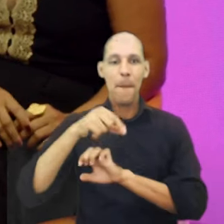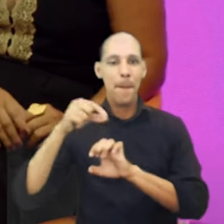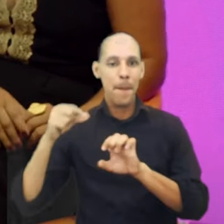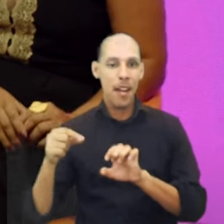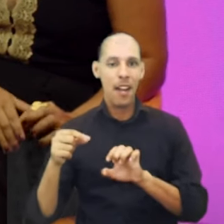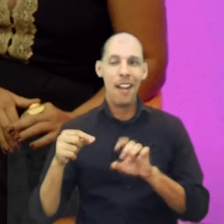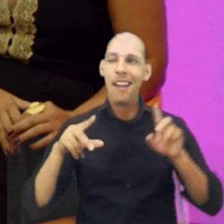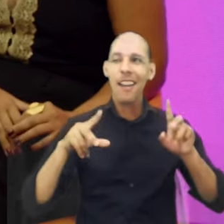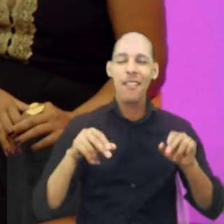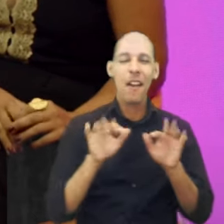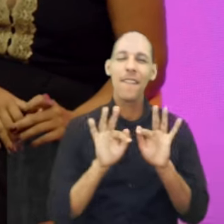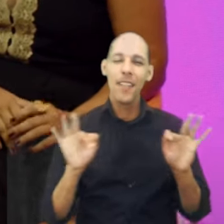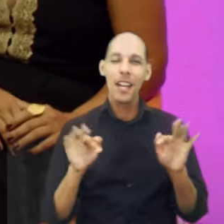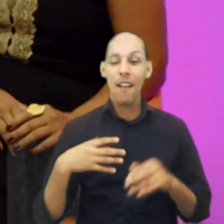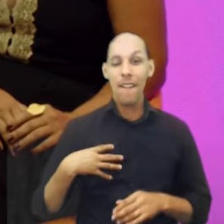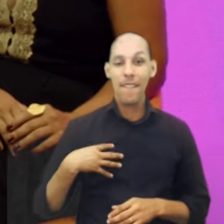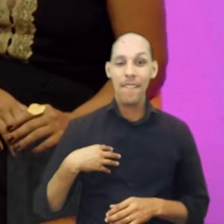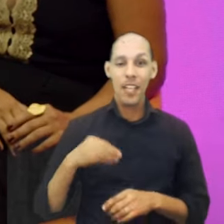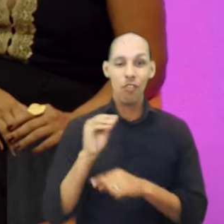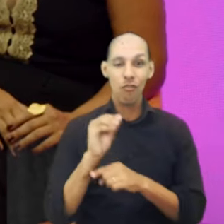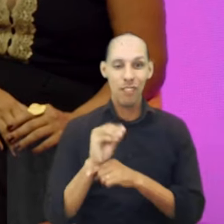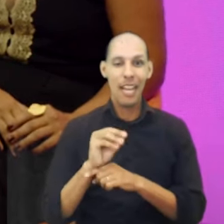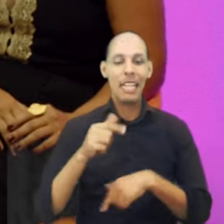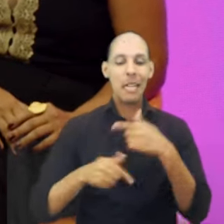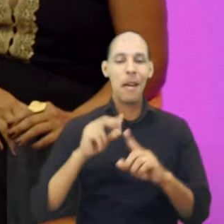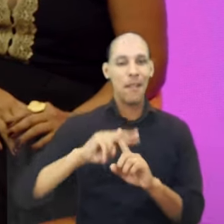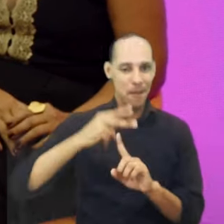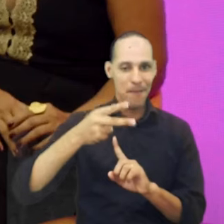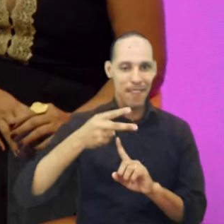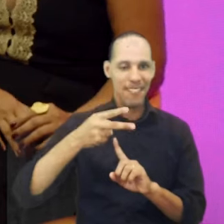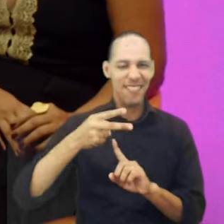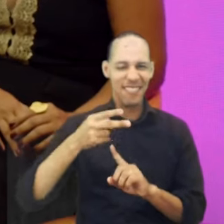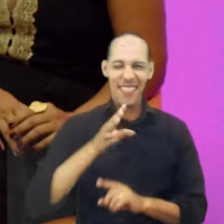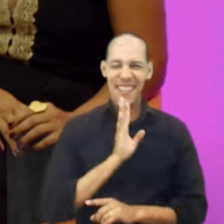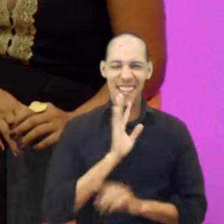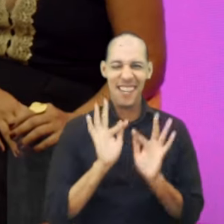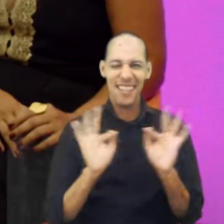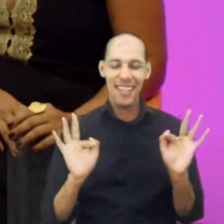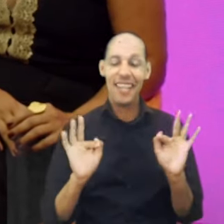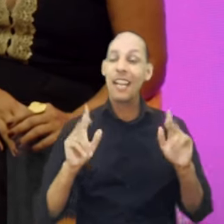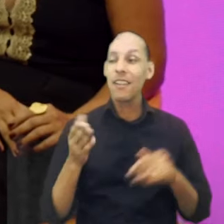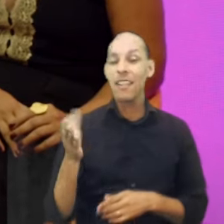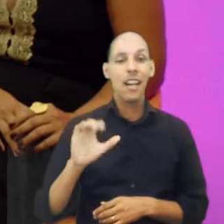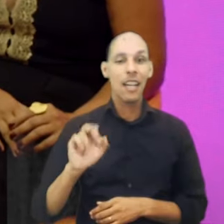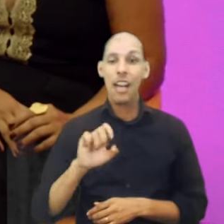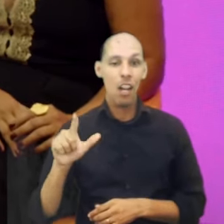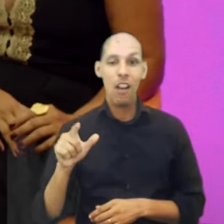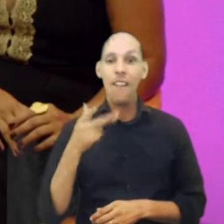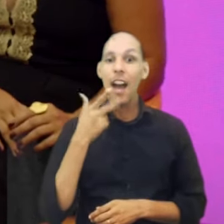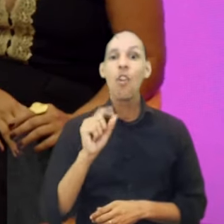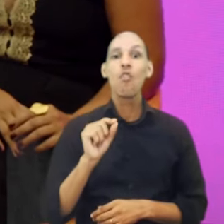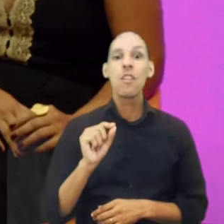A gente não tem aquela frase, filho criado, trabalho dobrado? A Carol tá aqui, né? Uma empresa com